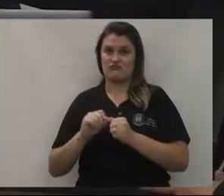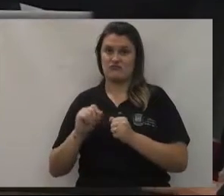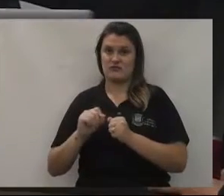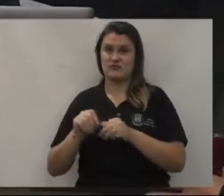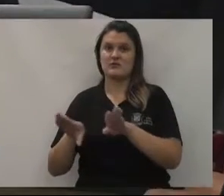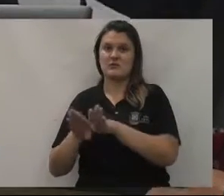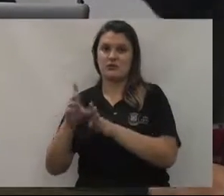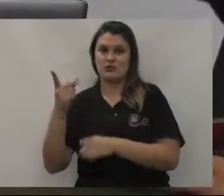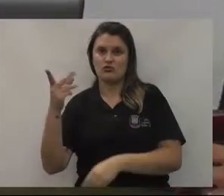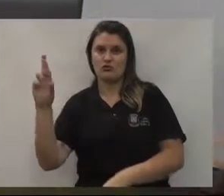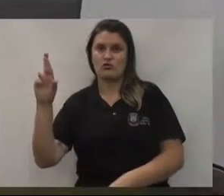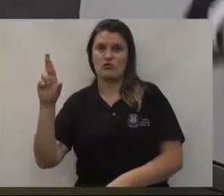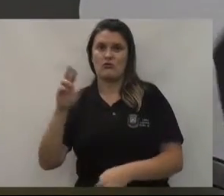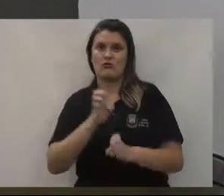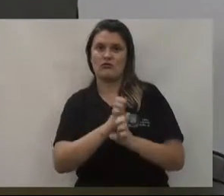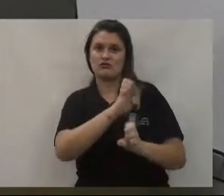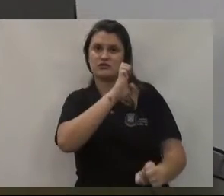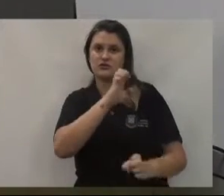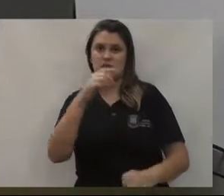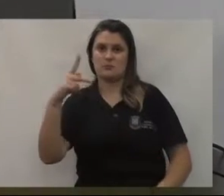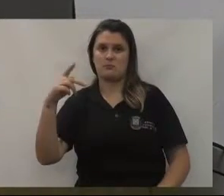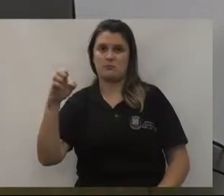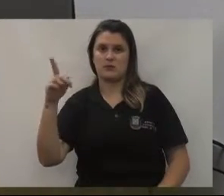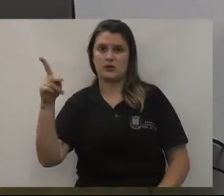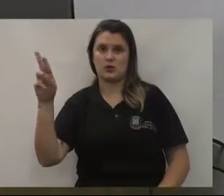do doutor engenheiro florestal Pedro Bom.